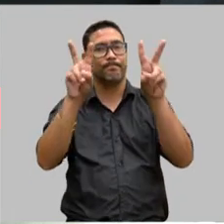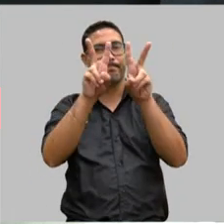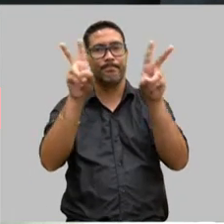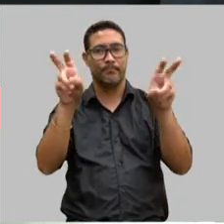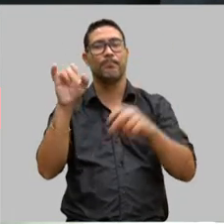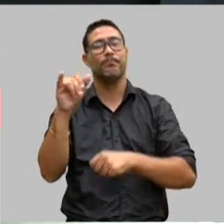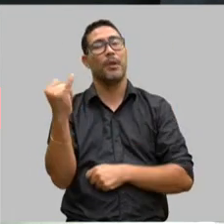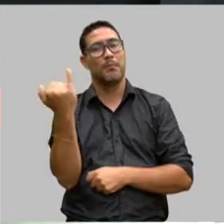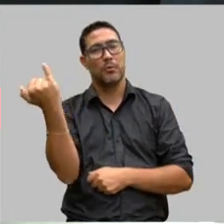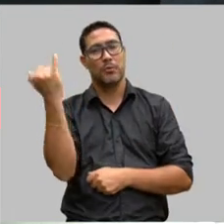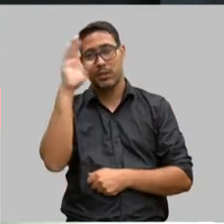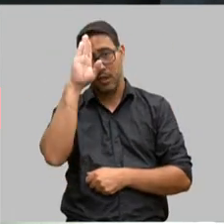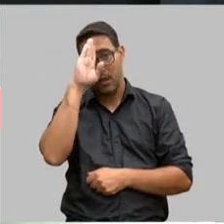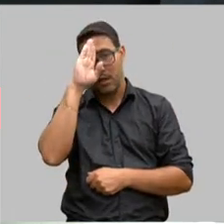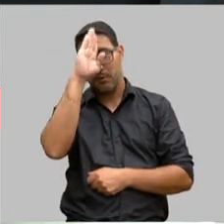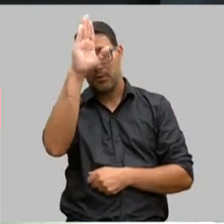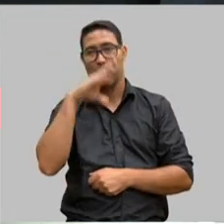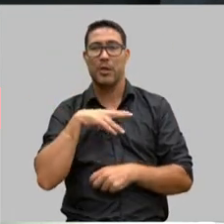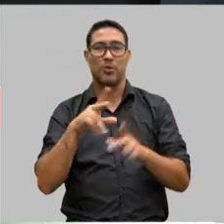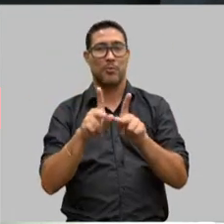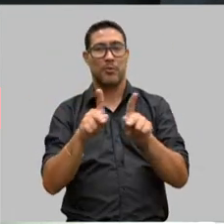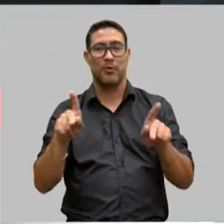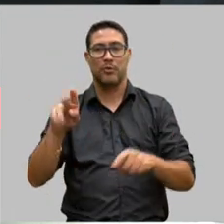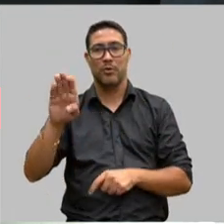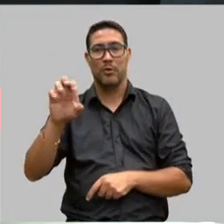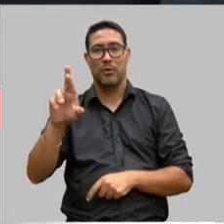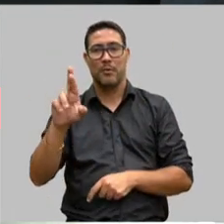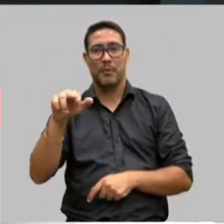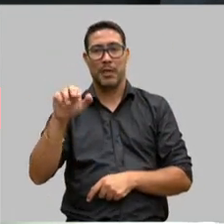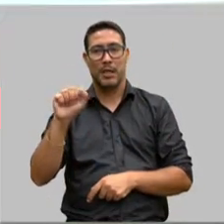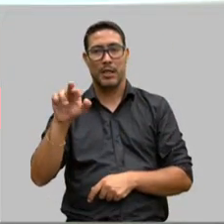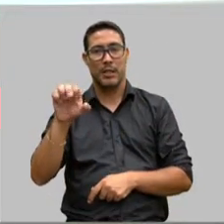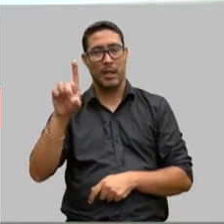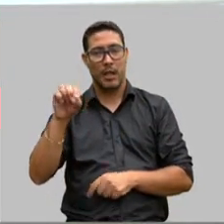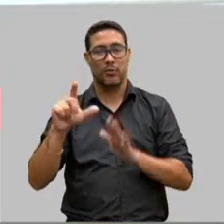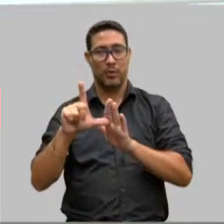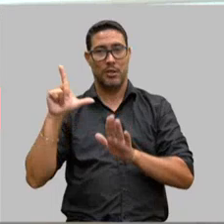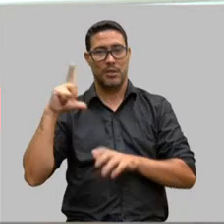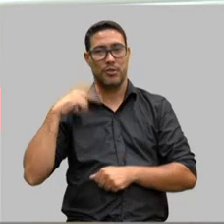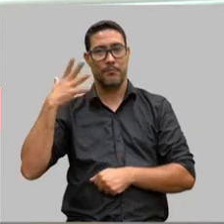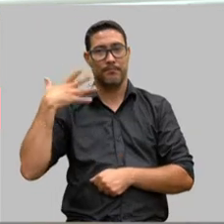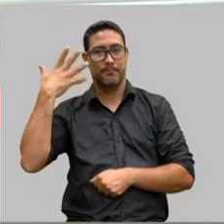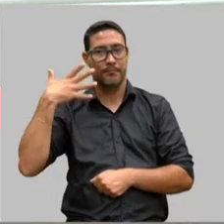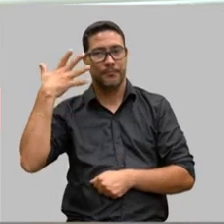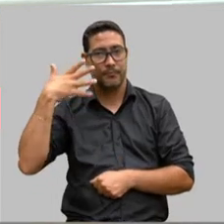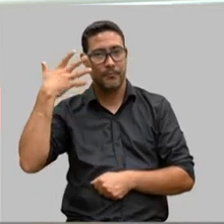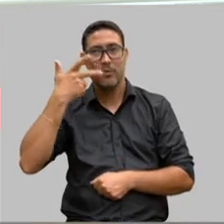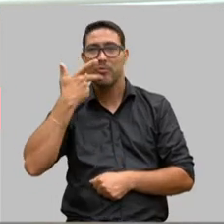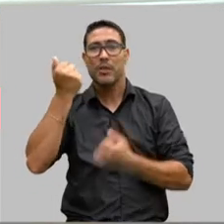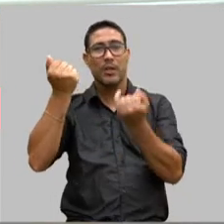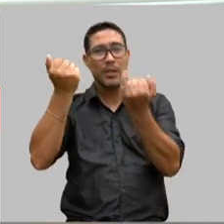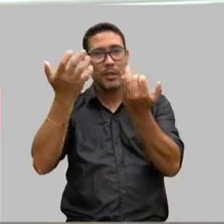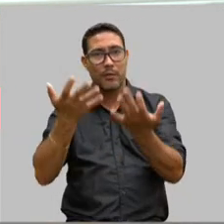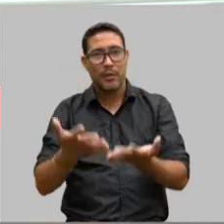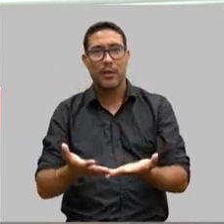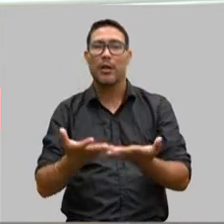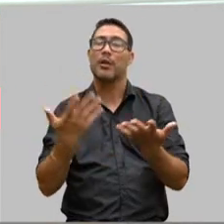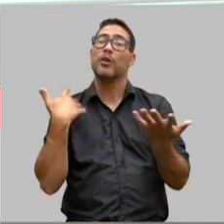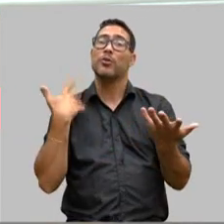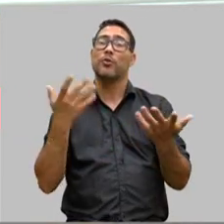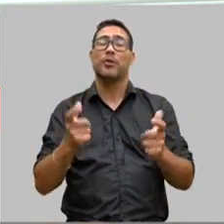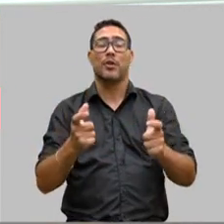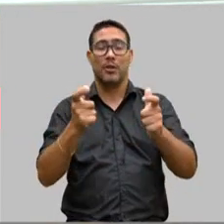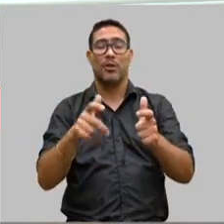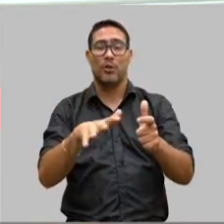aqui a fala do professor Bernardo, que me antecedeu, citando explicitamente que o setor mais vulnerável